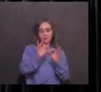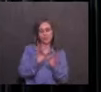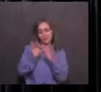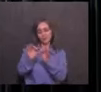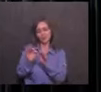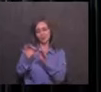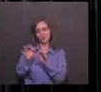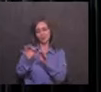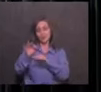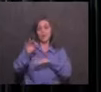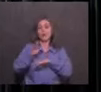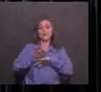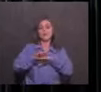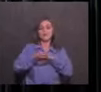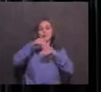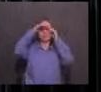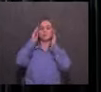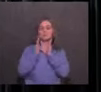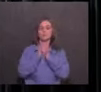Deus. Amém.